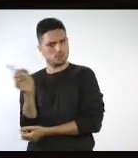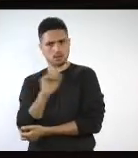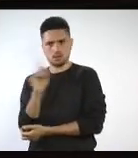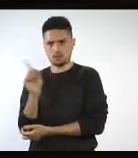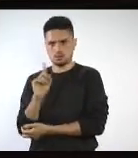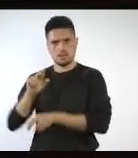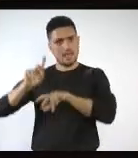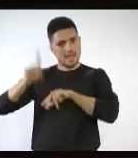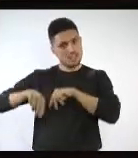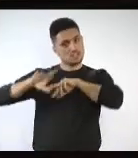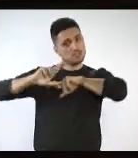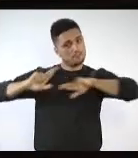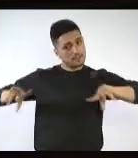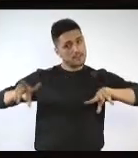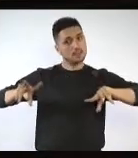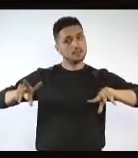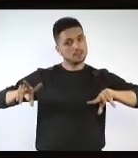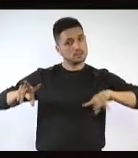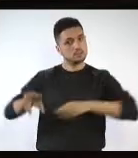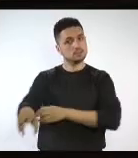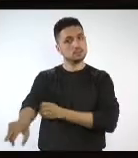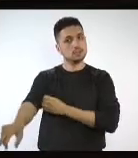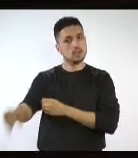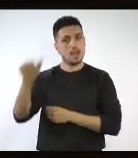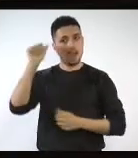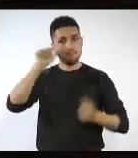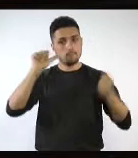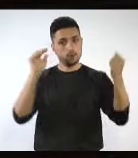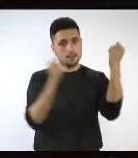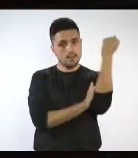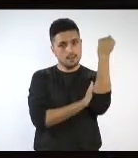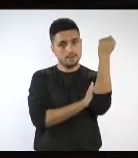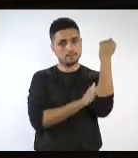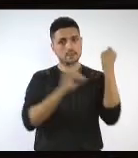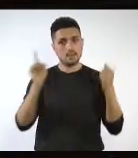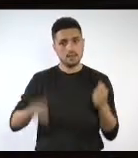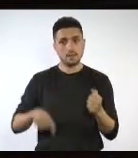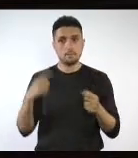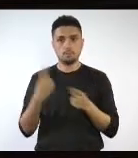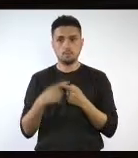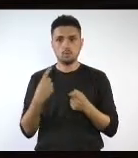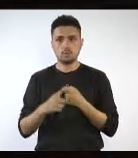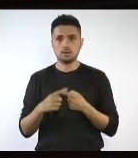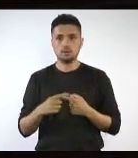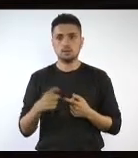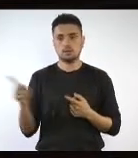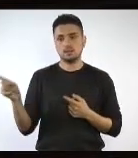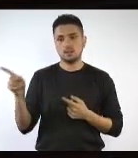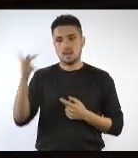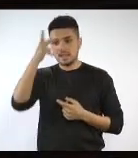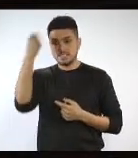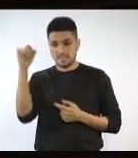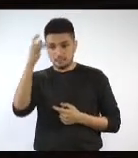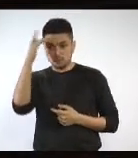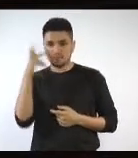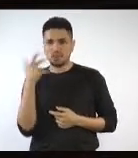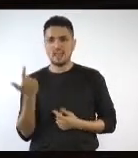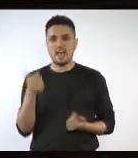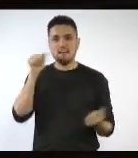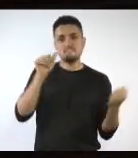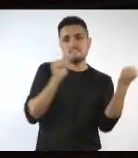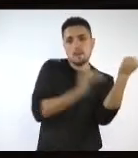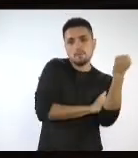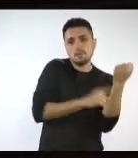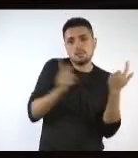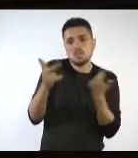machista, não é, quem faz esse debate, na verdade, está se utilizando de uma falácia. Quando falamos de feminismo, falamos